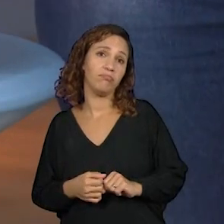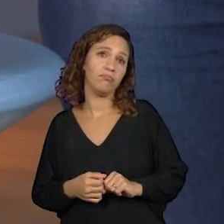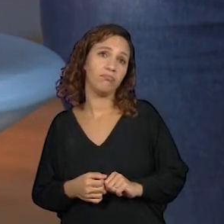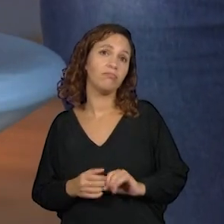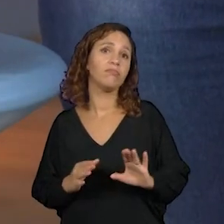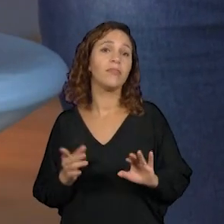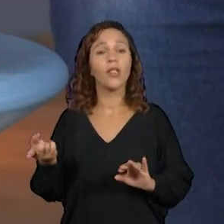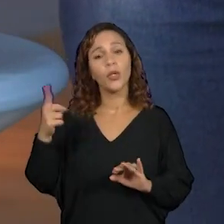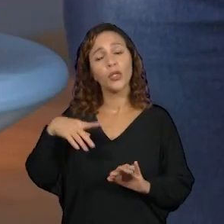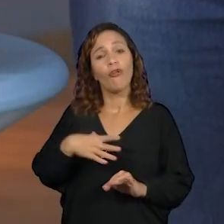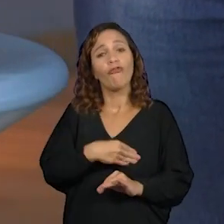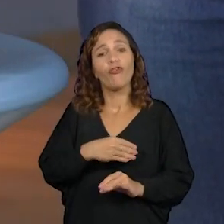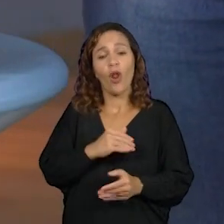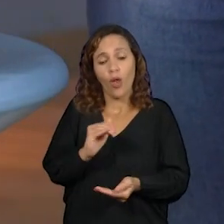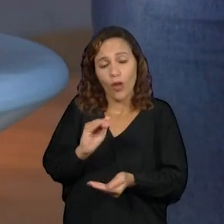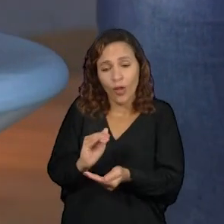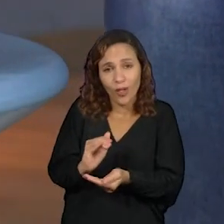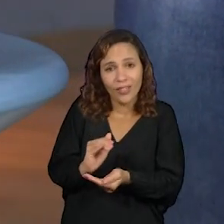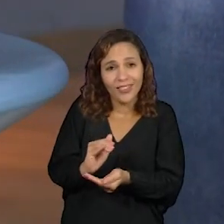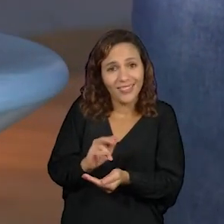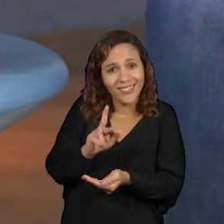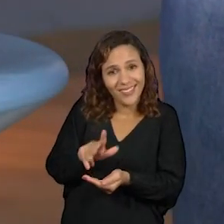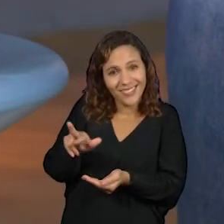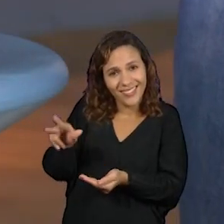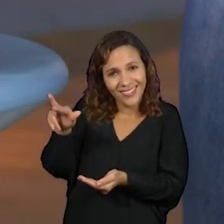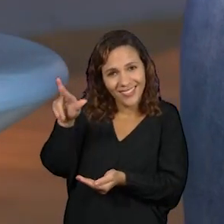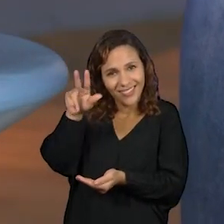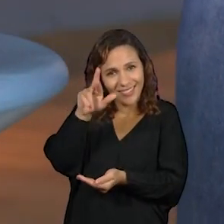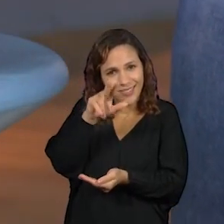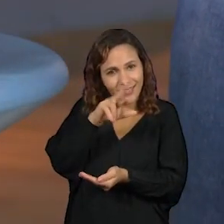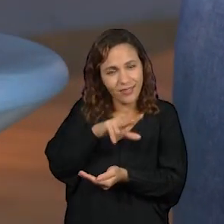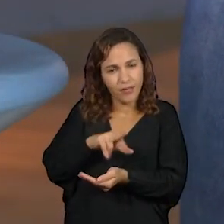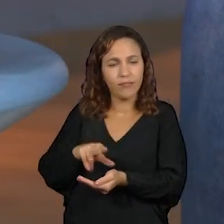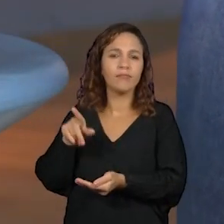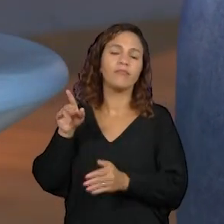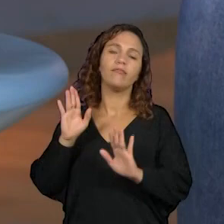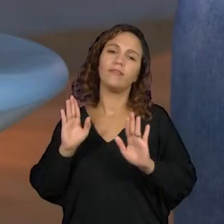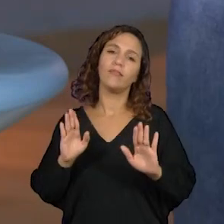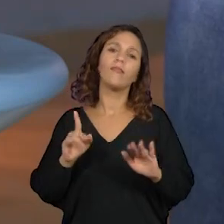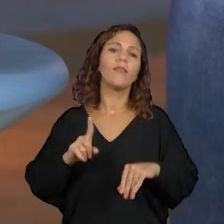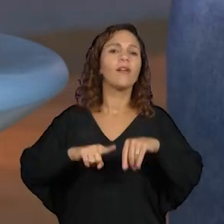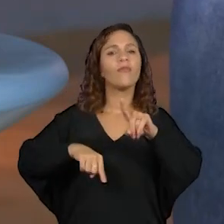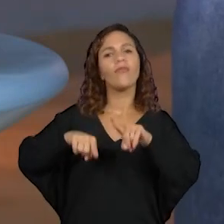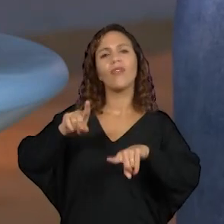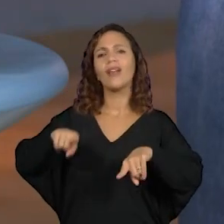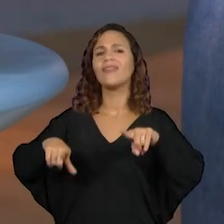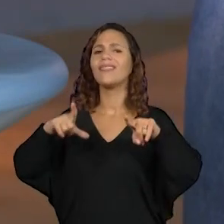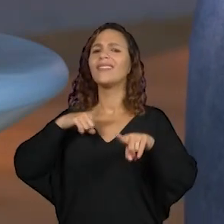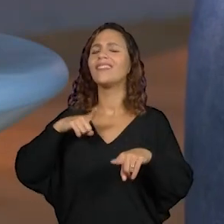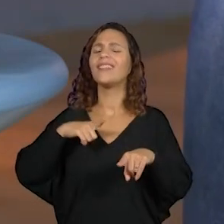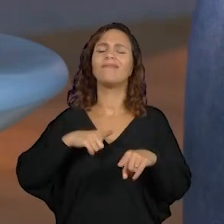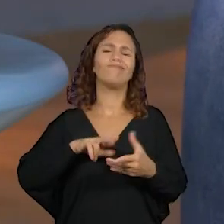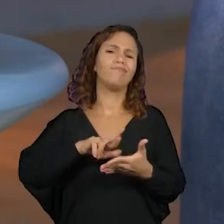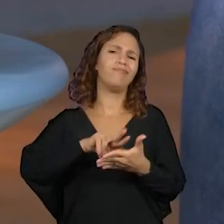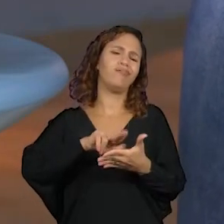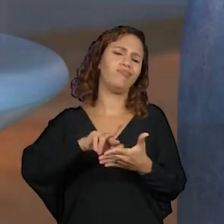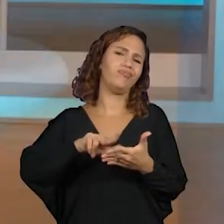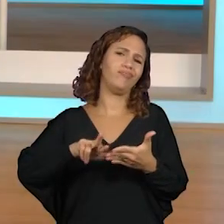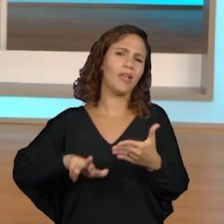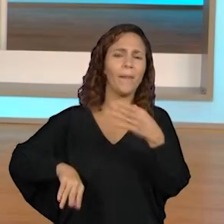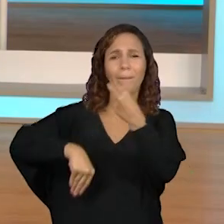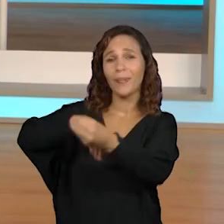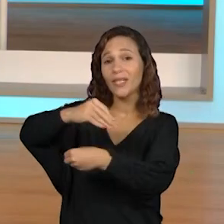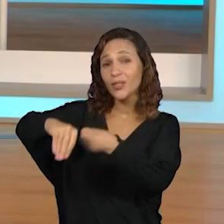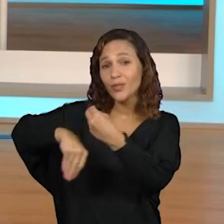esse aqui é um filhotinho Olha só então isso Varia muito entre os cães porque são muitas raças muitas